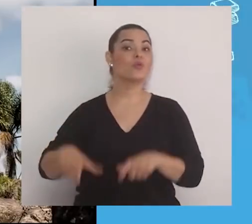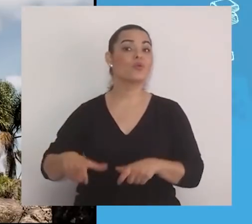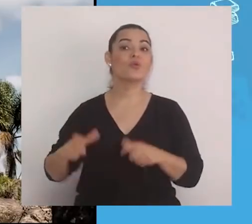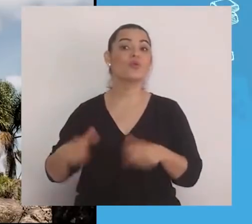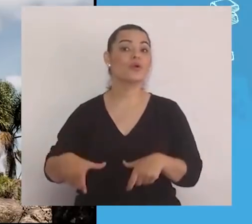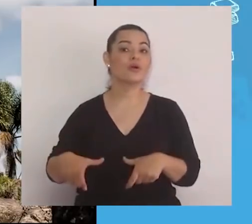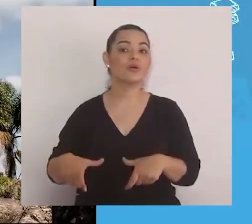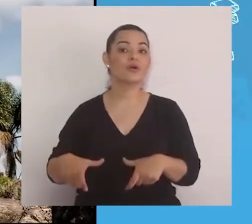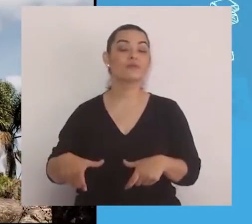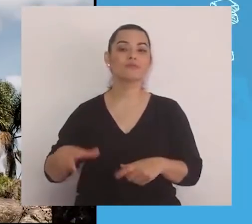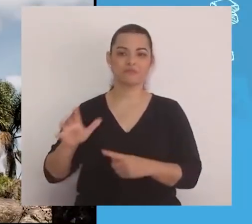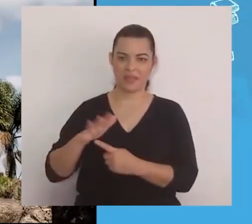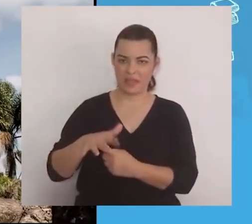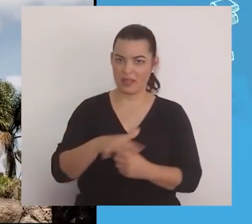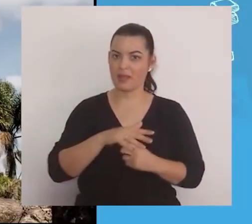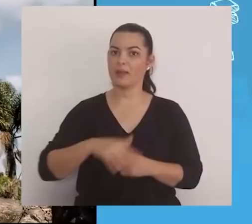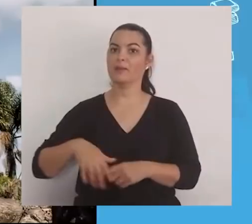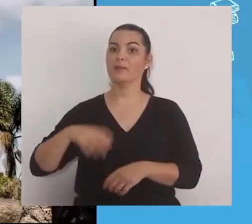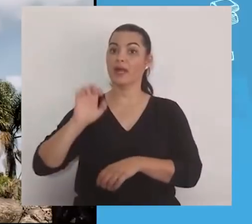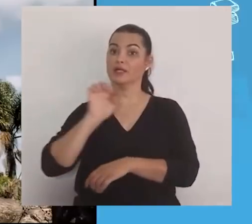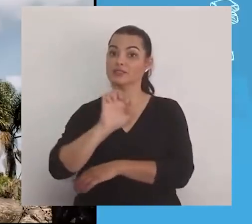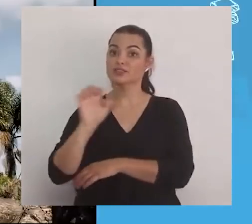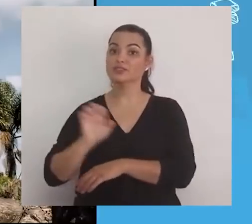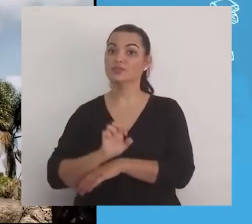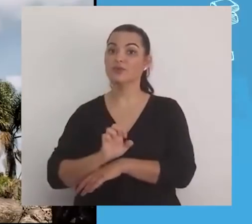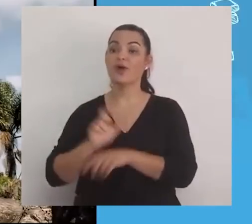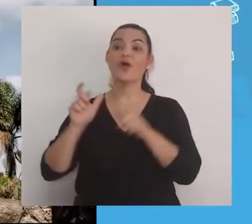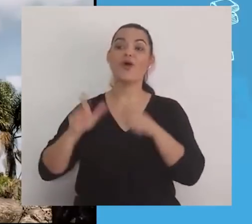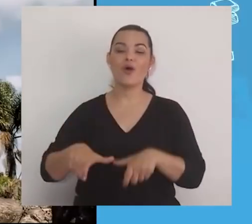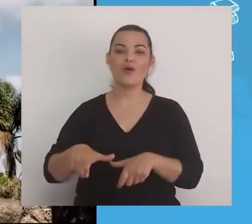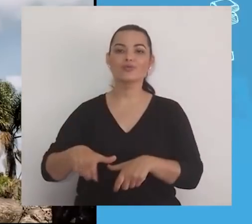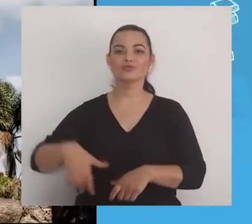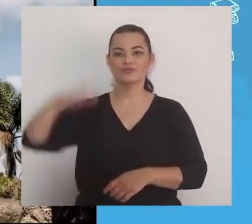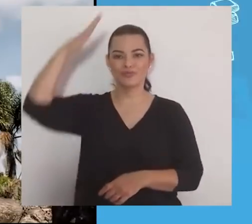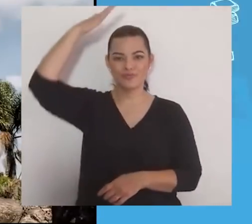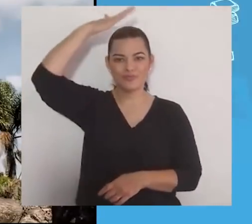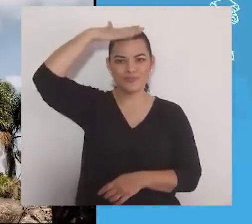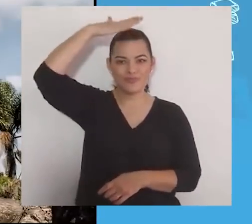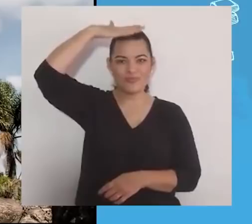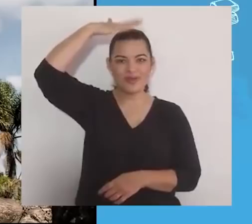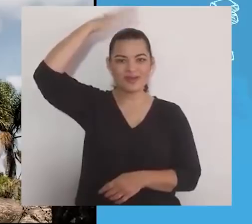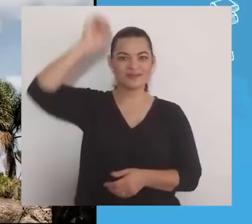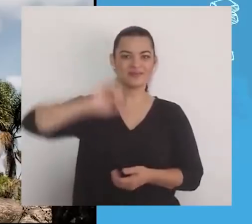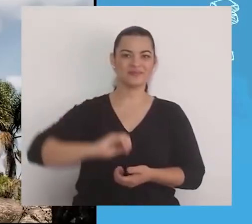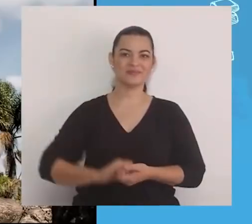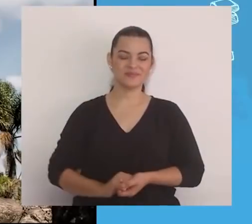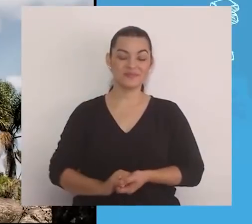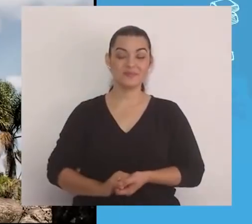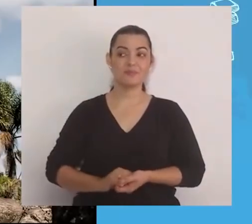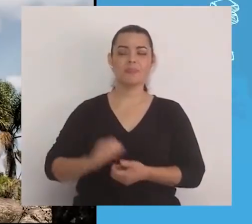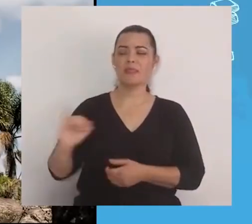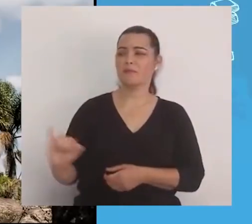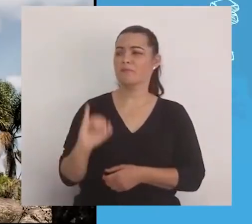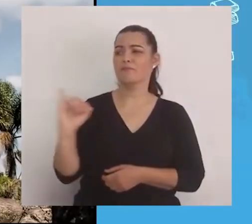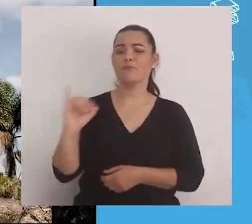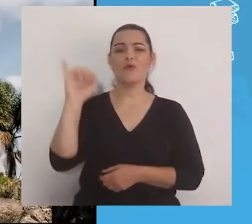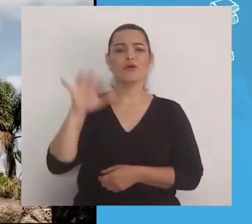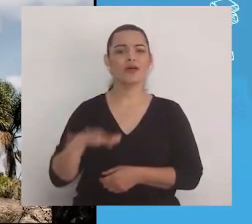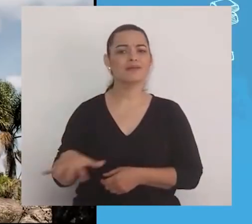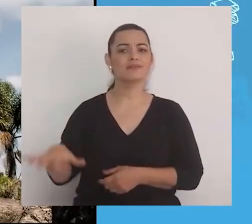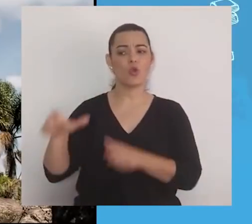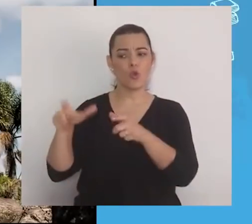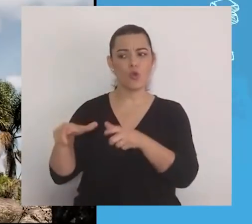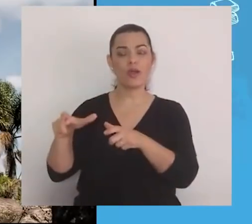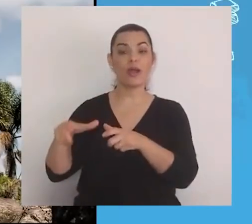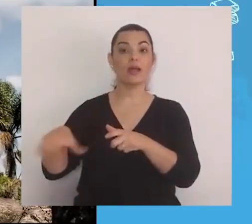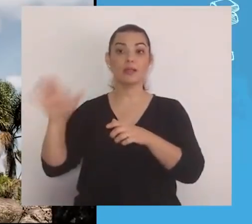mostramos centros históricos, né? Onde temos as casas antigas, com eira, beira, tribeira, como eu já te